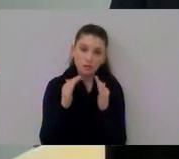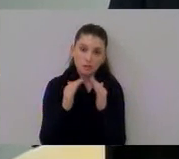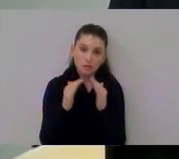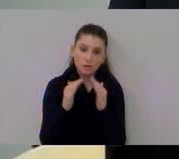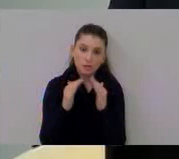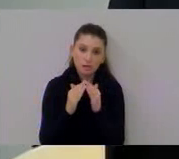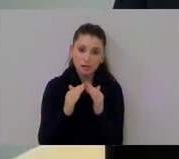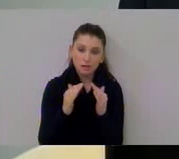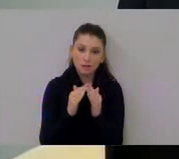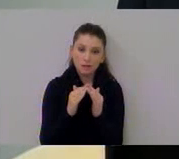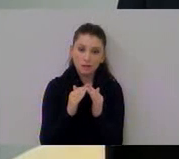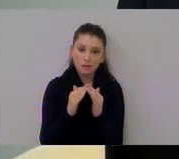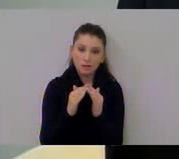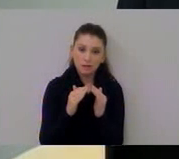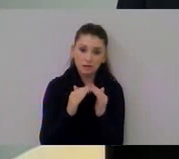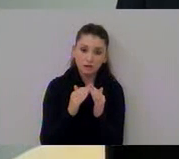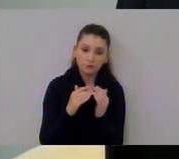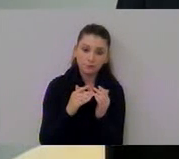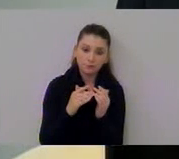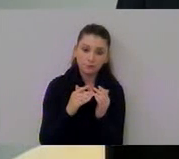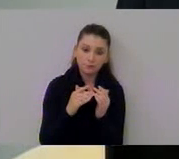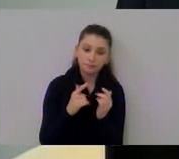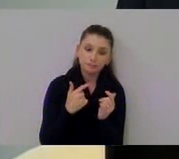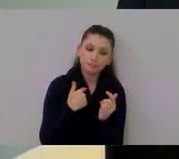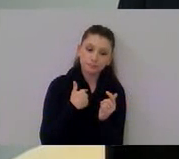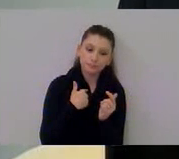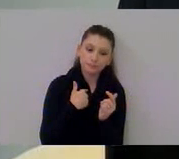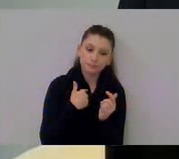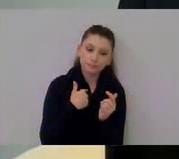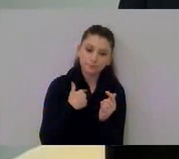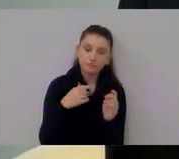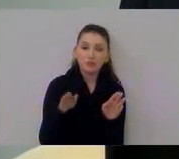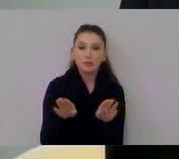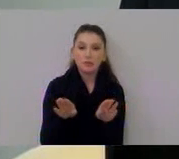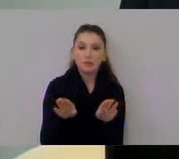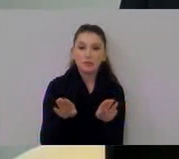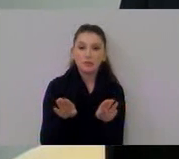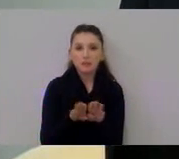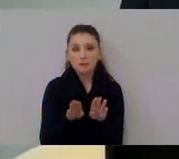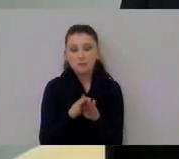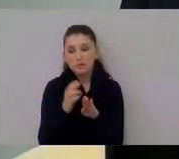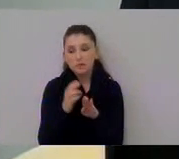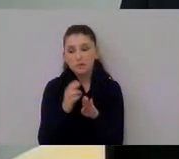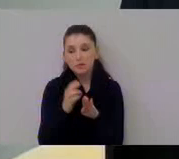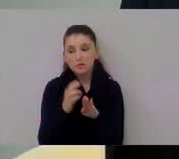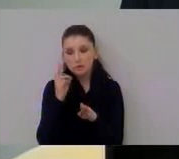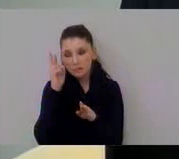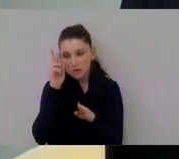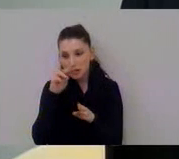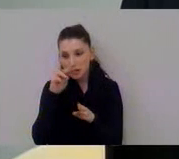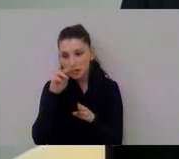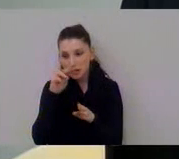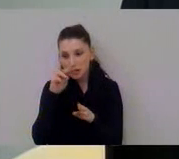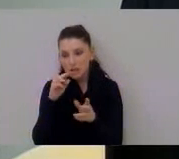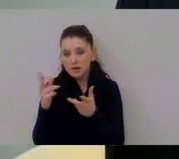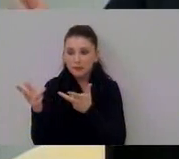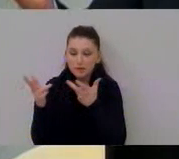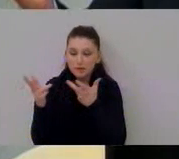empenhado também, fiz visita no colégio